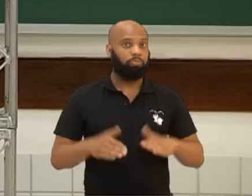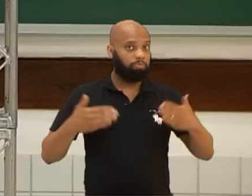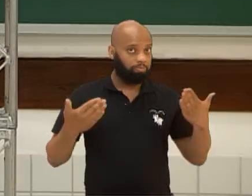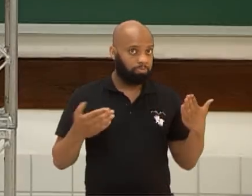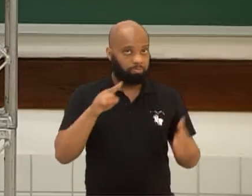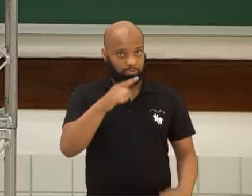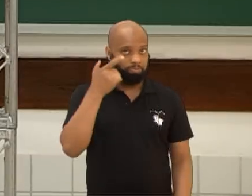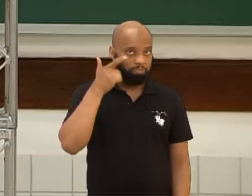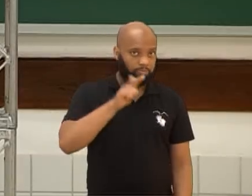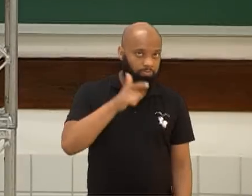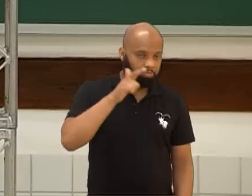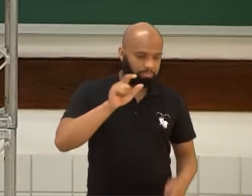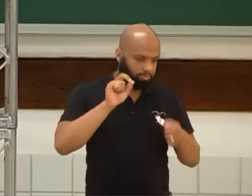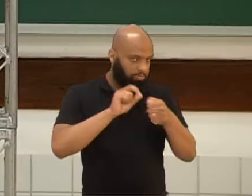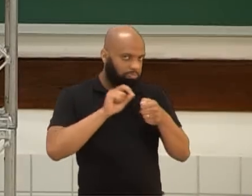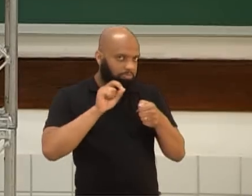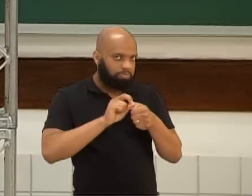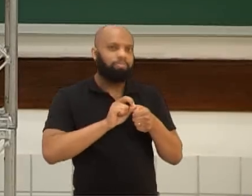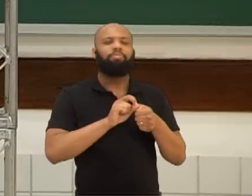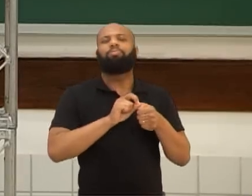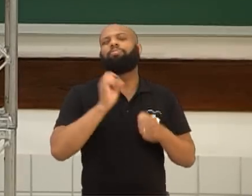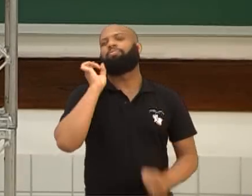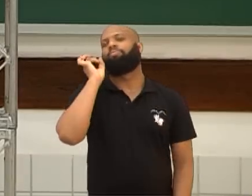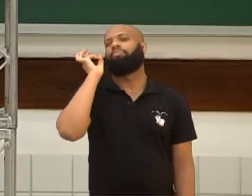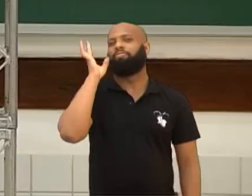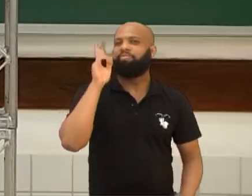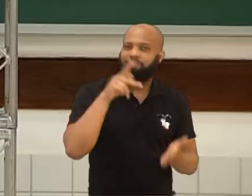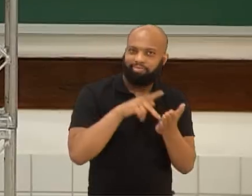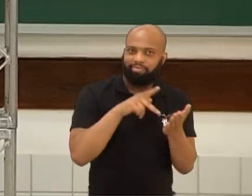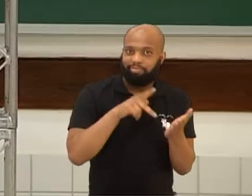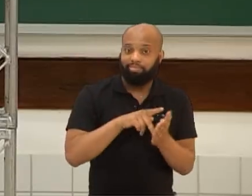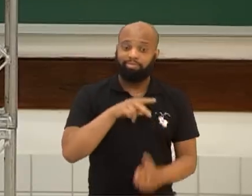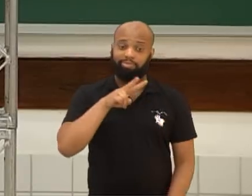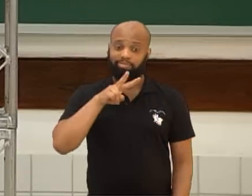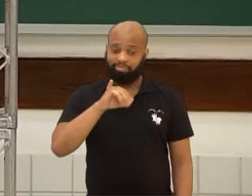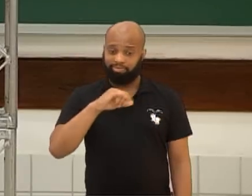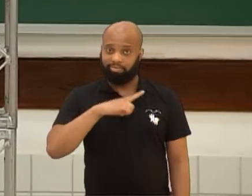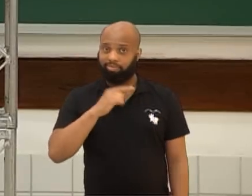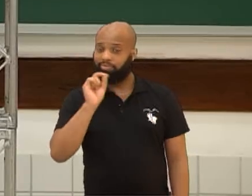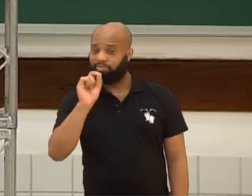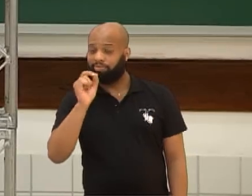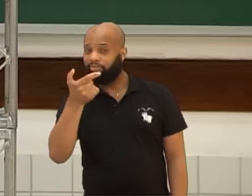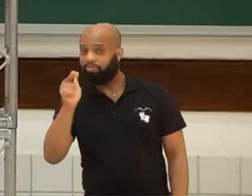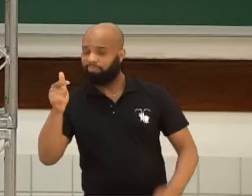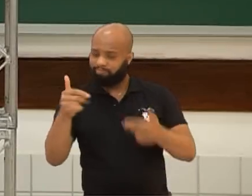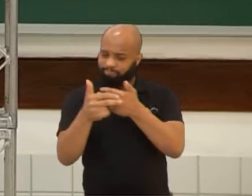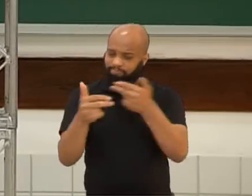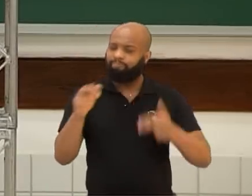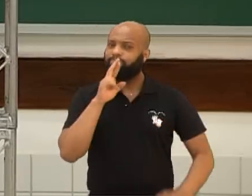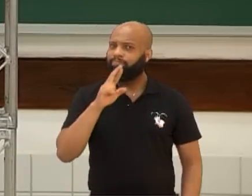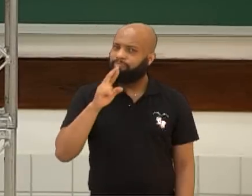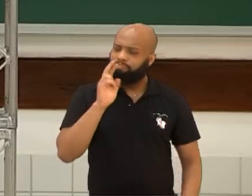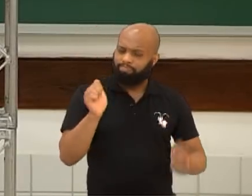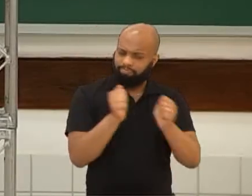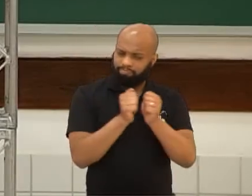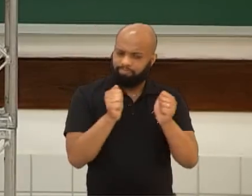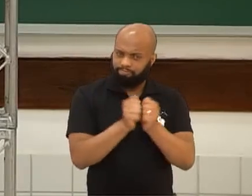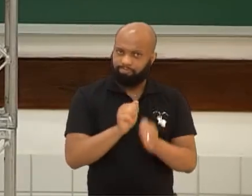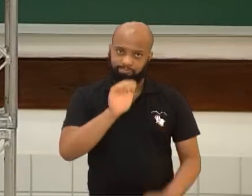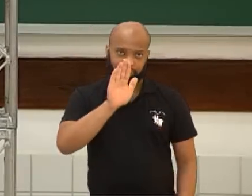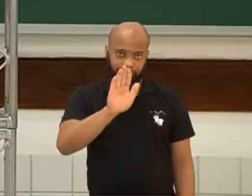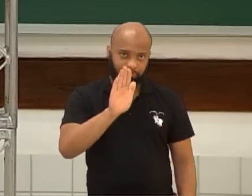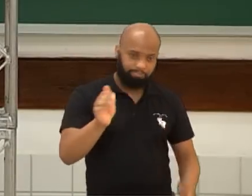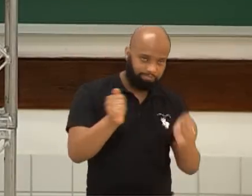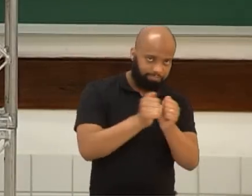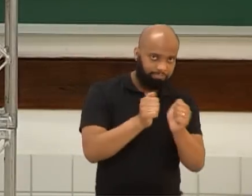E daí? Conseguiram fazer? Nossa, esse foi fácil. E vai ter um detalhezinho lá na resposta. Já chego lá, tá bom? Vem